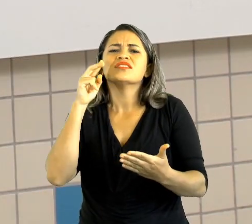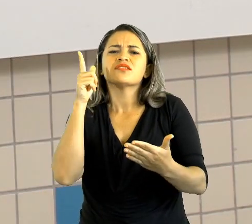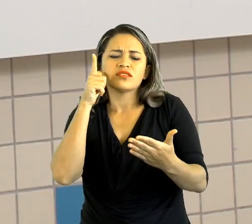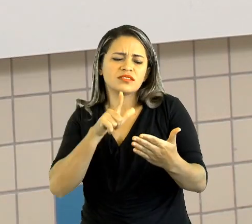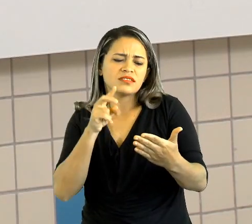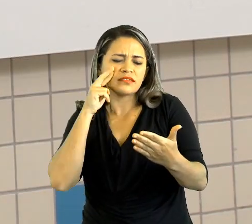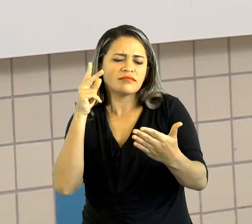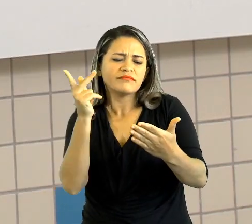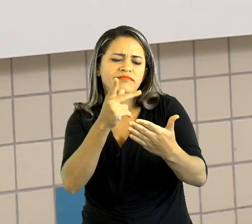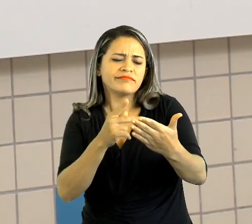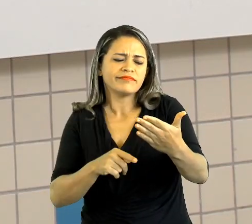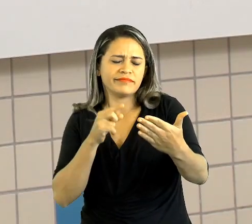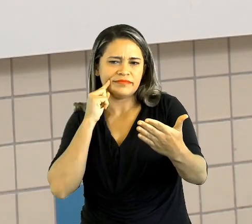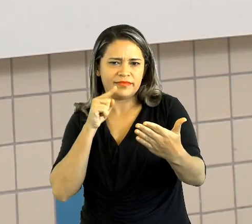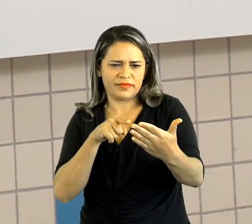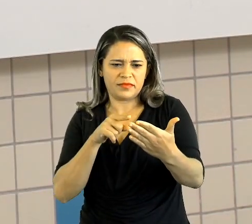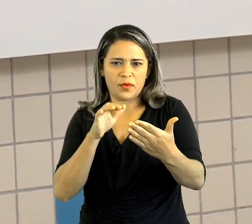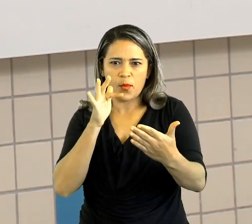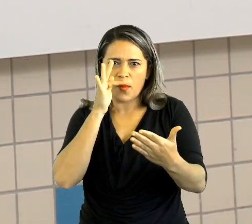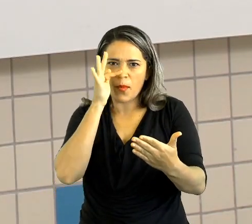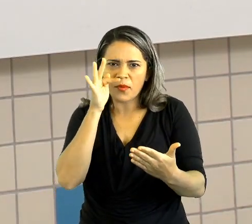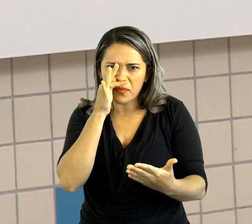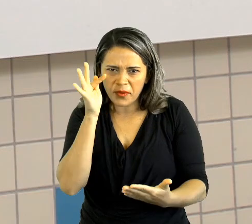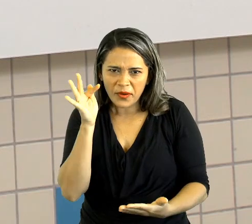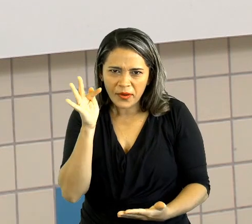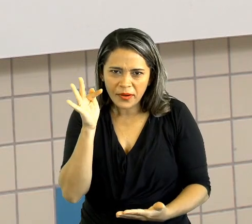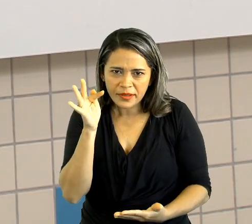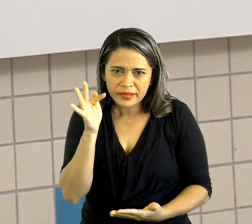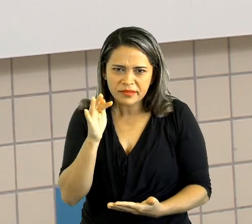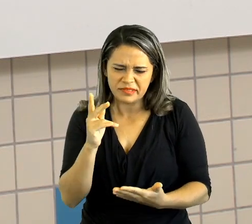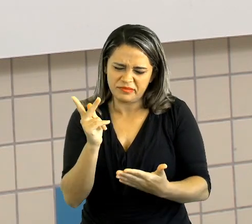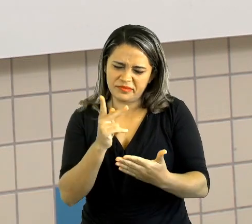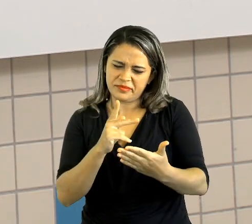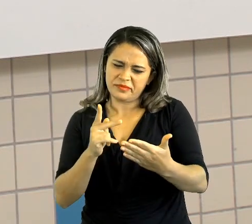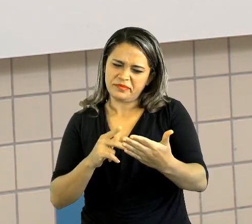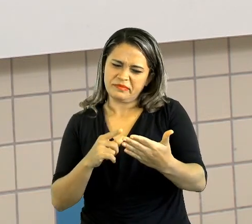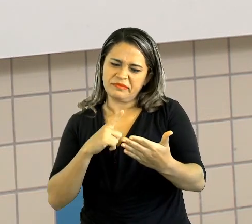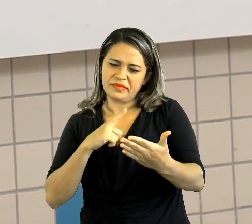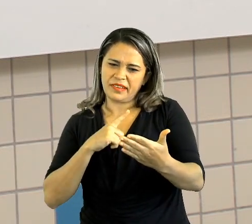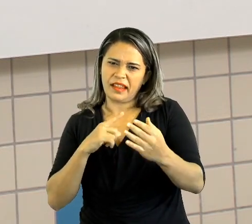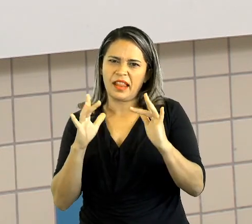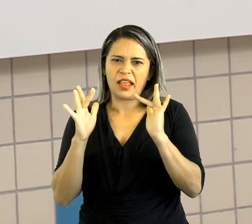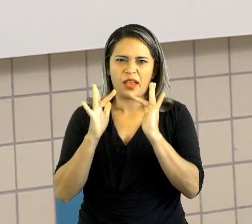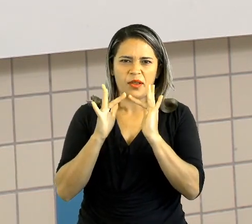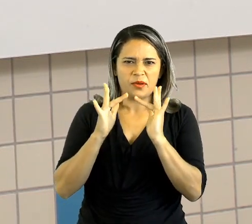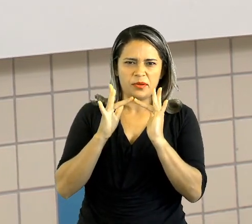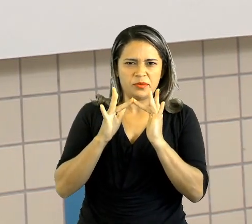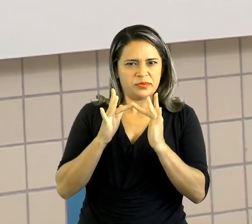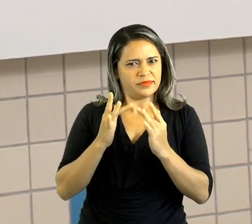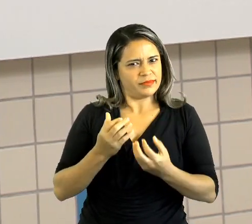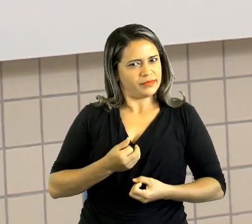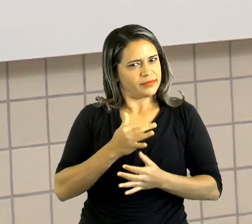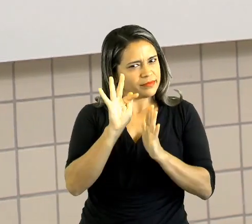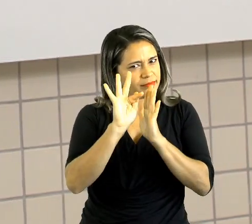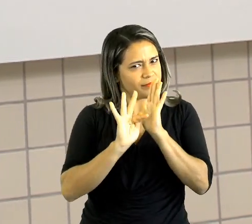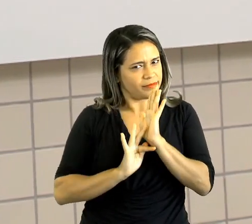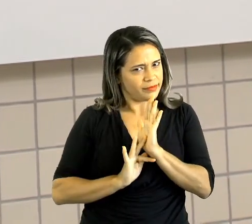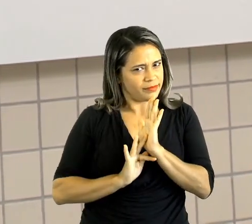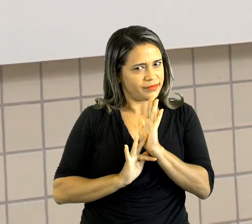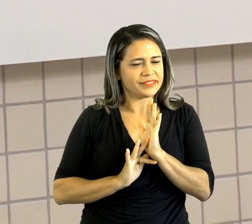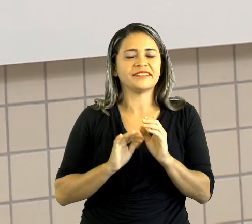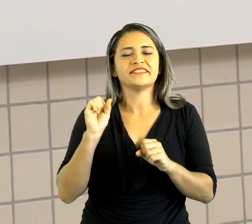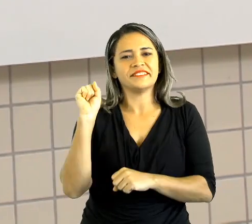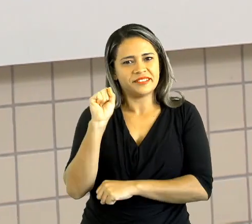está vendo? Uma flor? Será que essa imagem tem alguma coisa a ver com o texto?